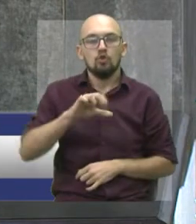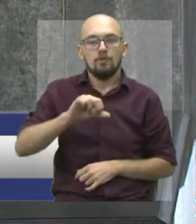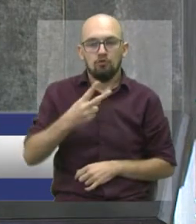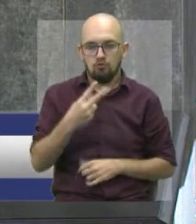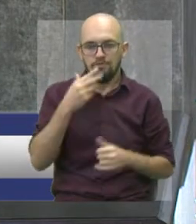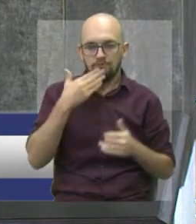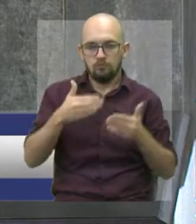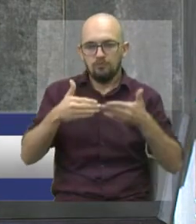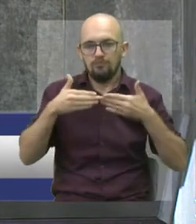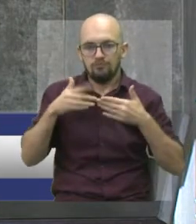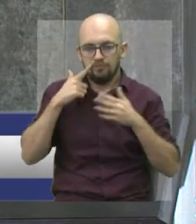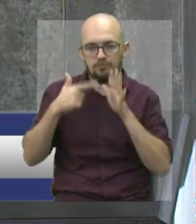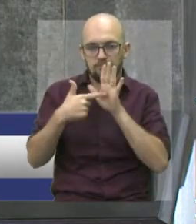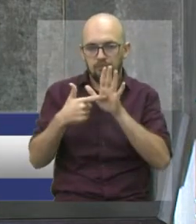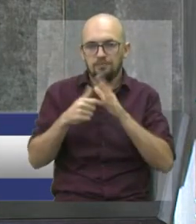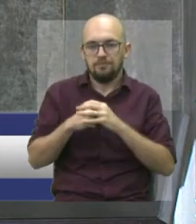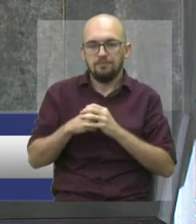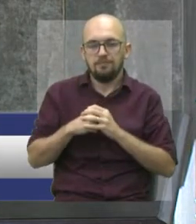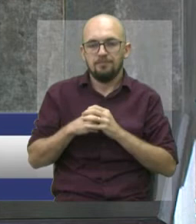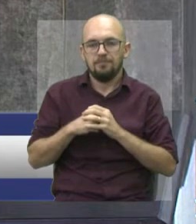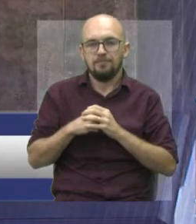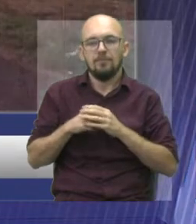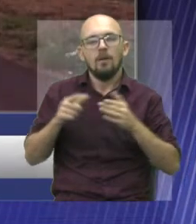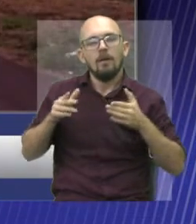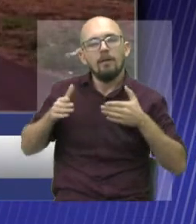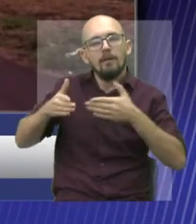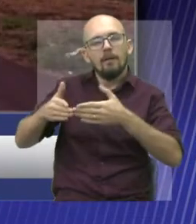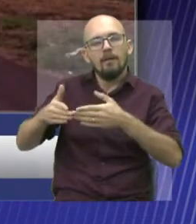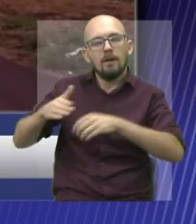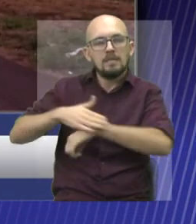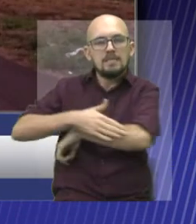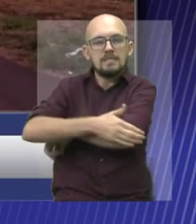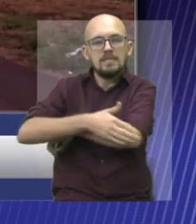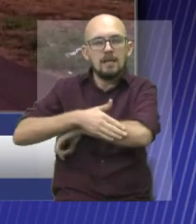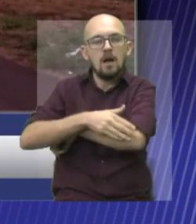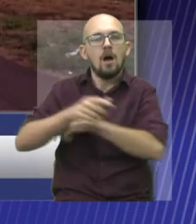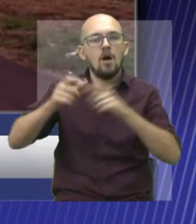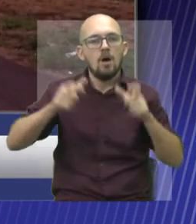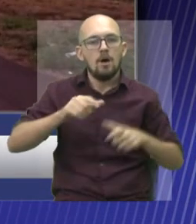favor. É uma esquina de uma rua no João Balan,